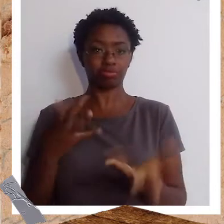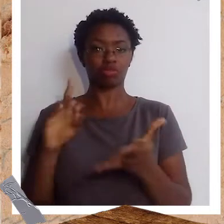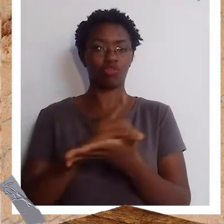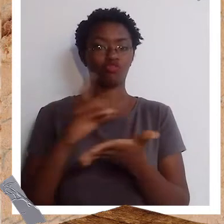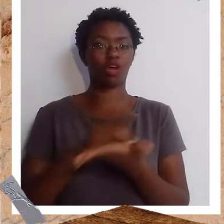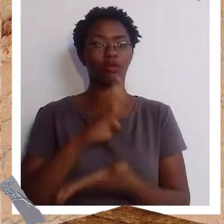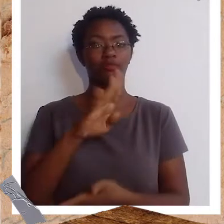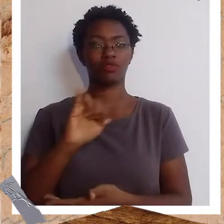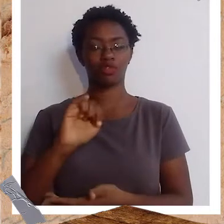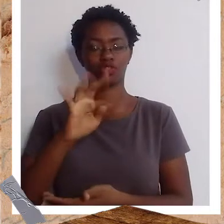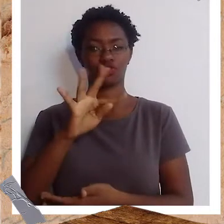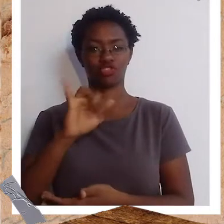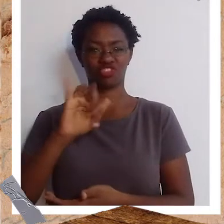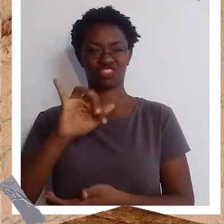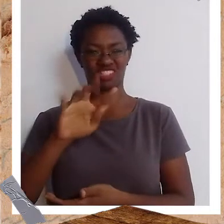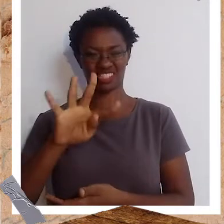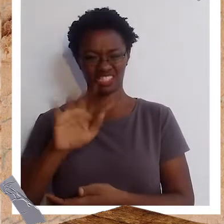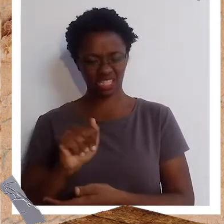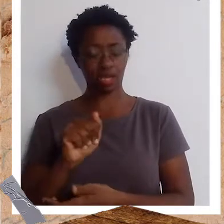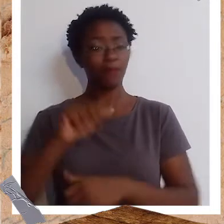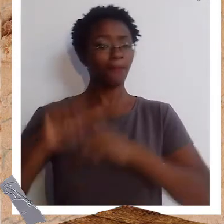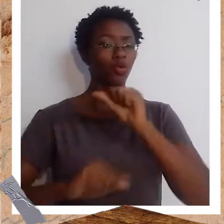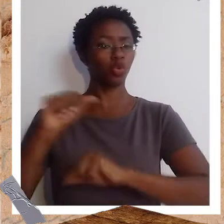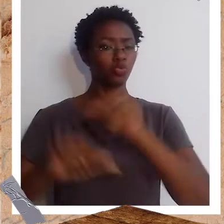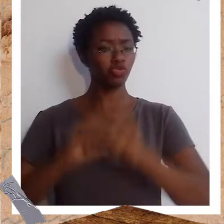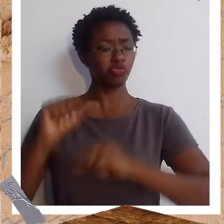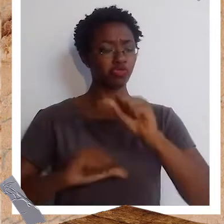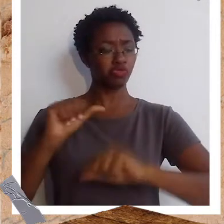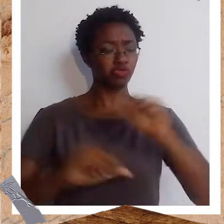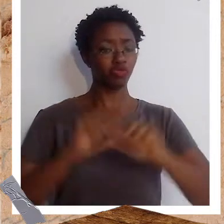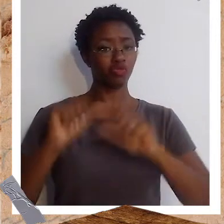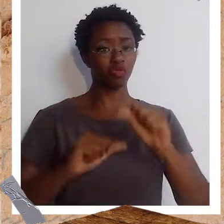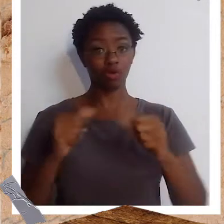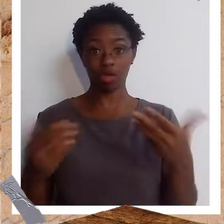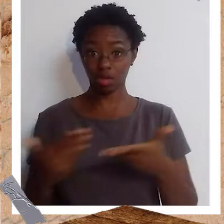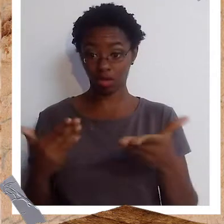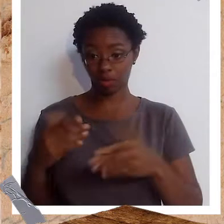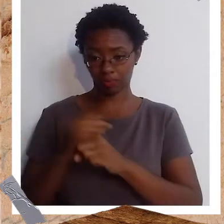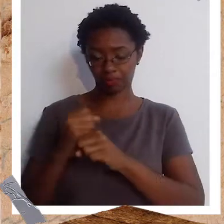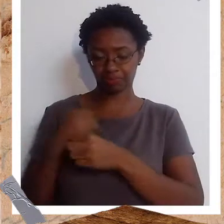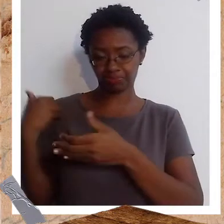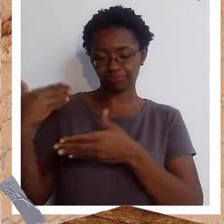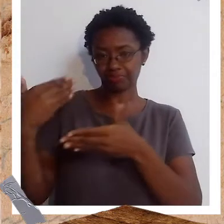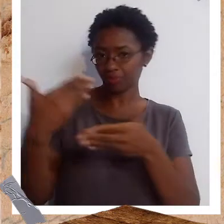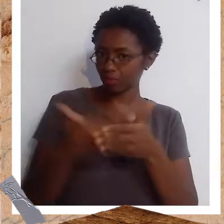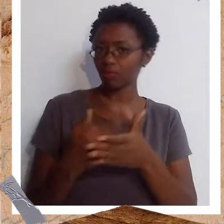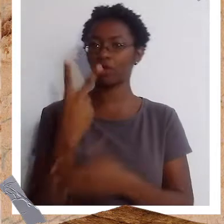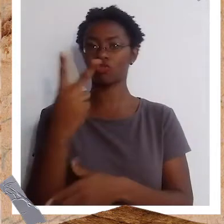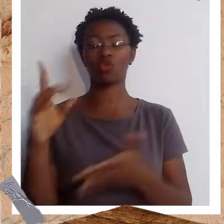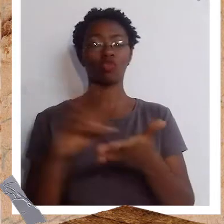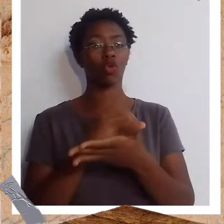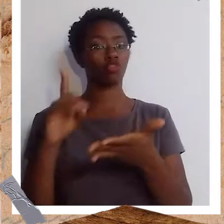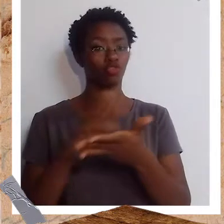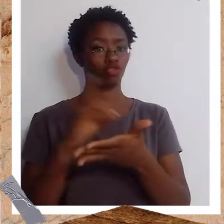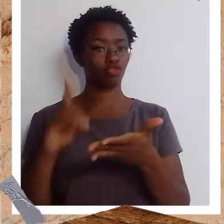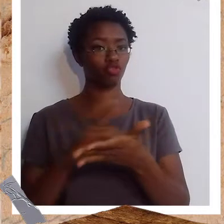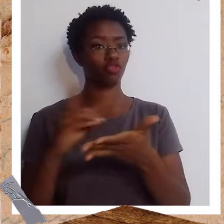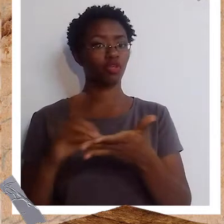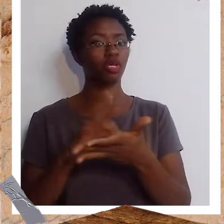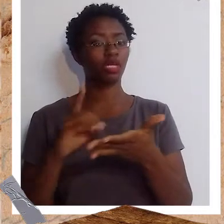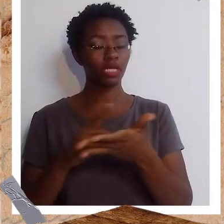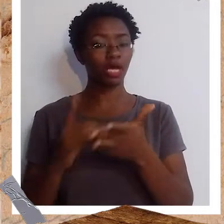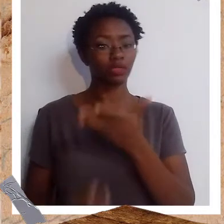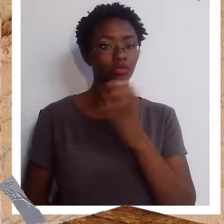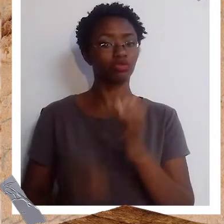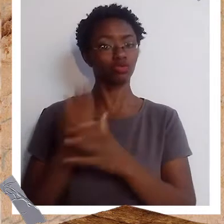que foi densamente modificado, né? Só mais nos últimos anos que alguns desses dois diários